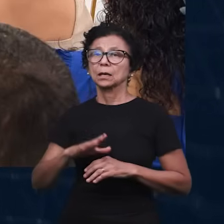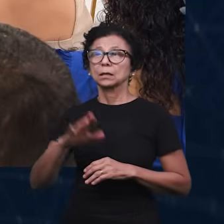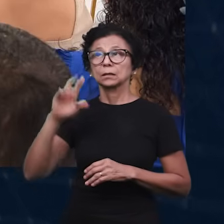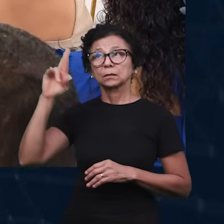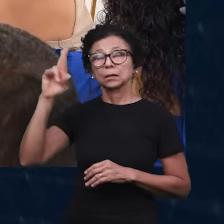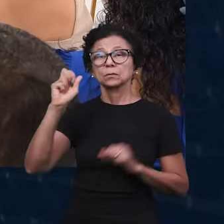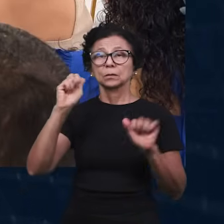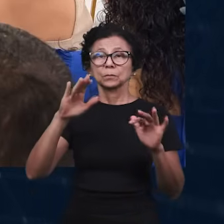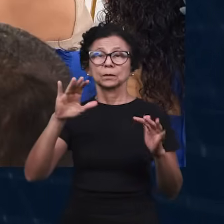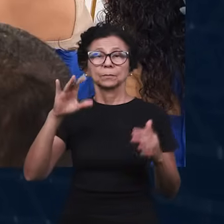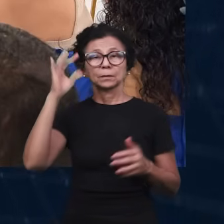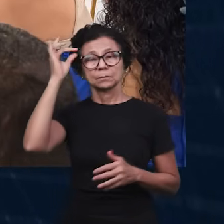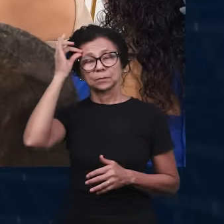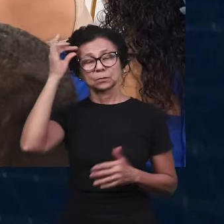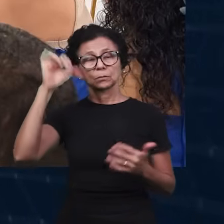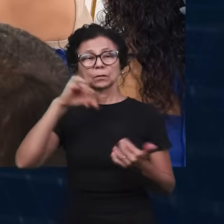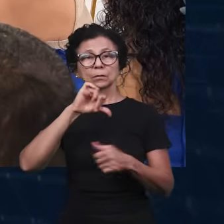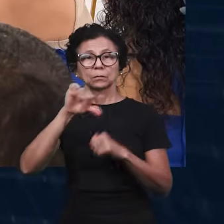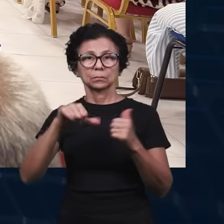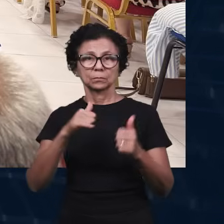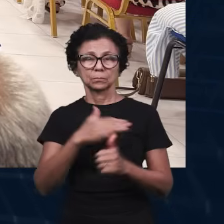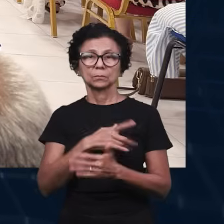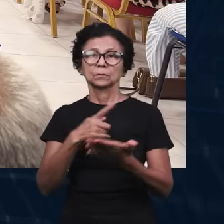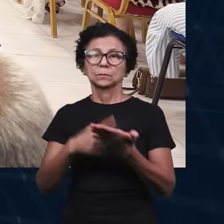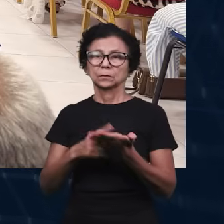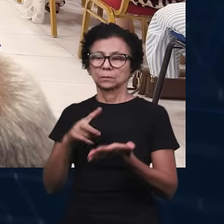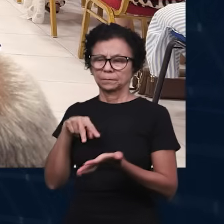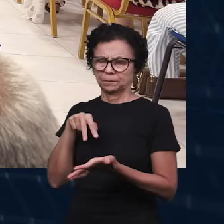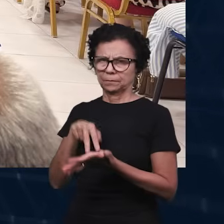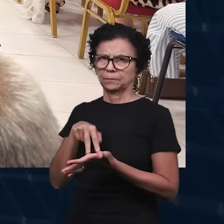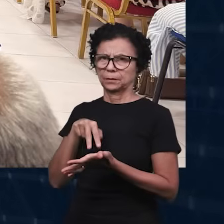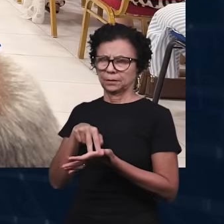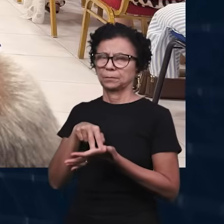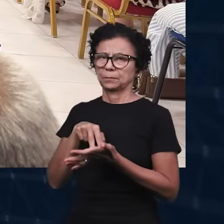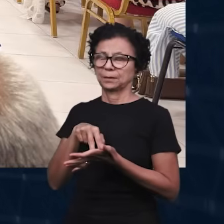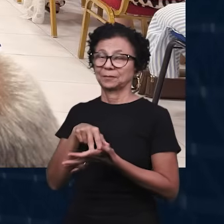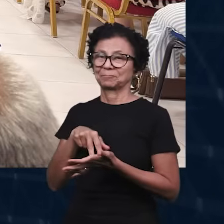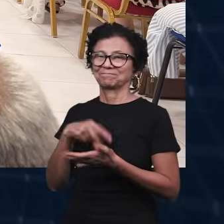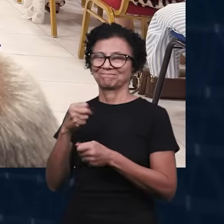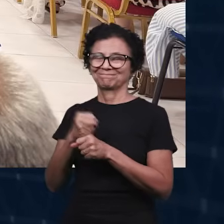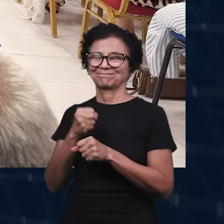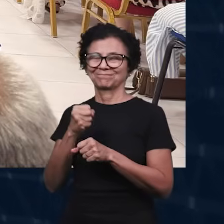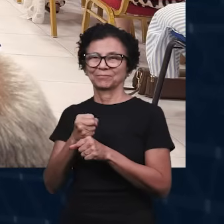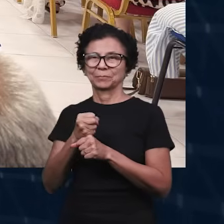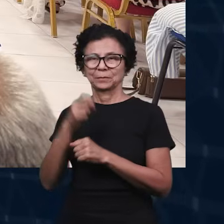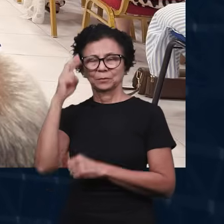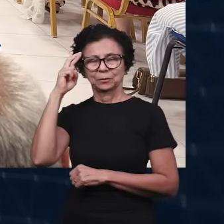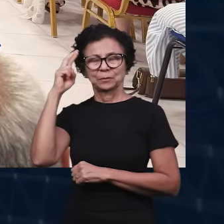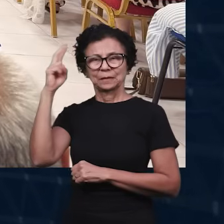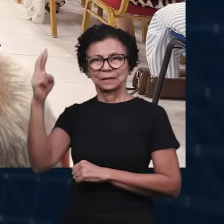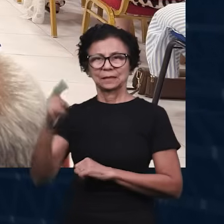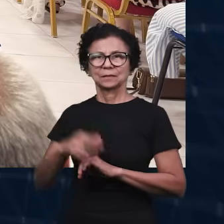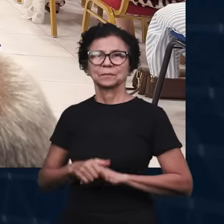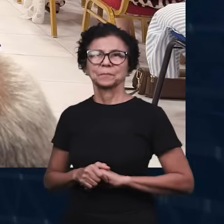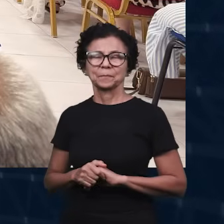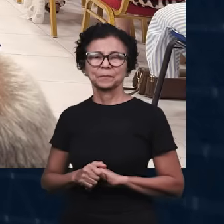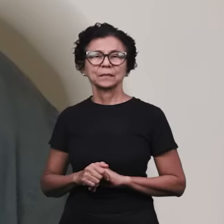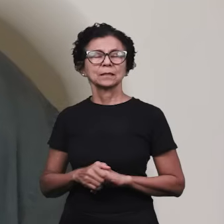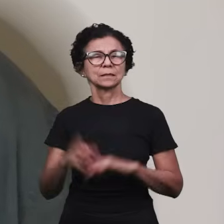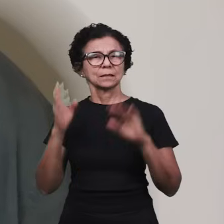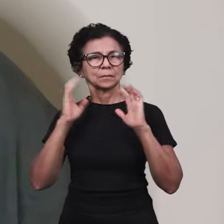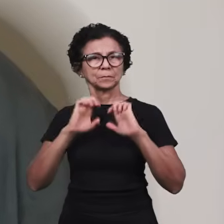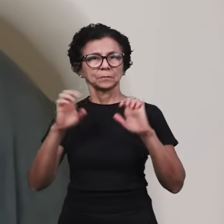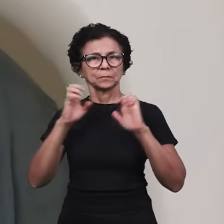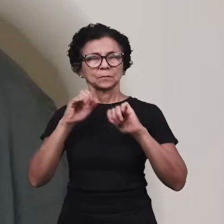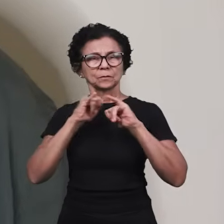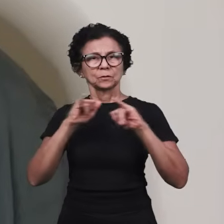renovo espiritual, estando ainda mais convictos do compromisso de permanecerem firmes nesta obra e dedicados à